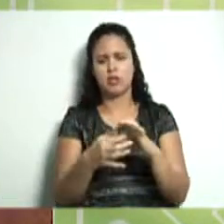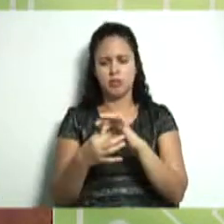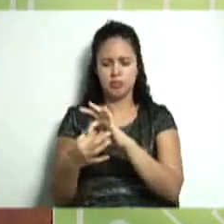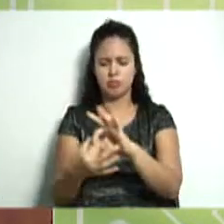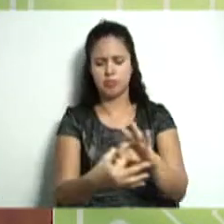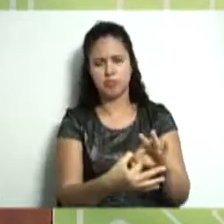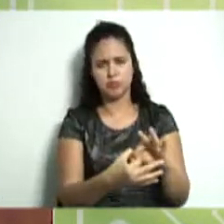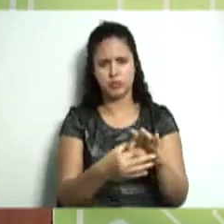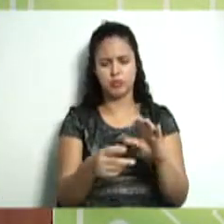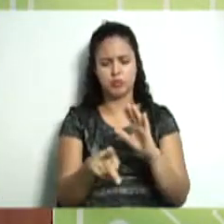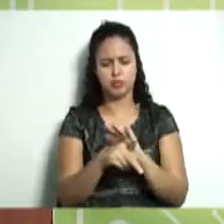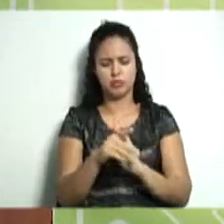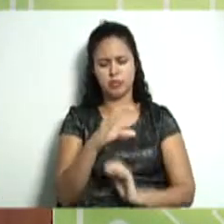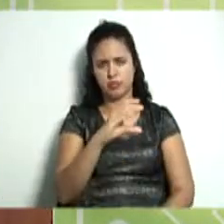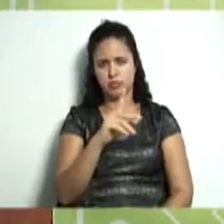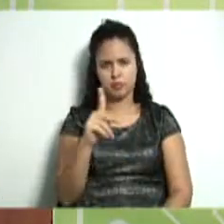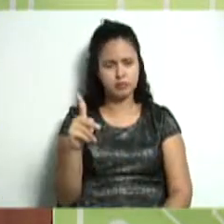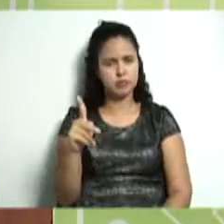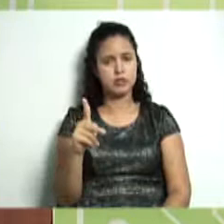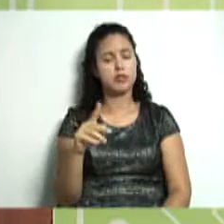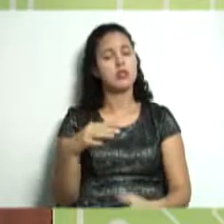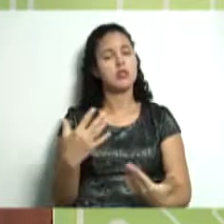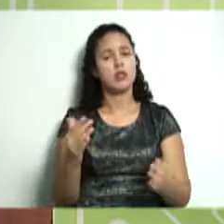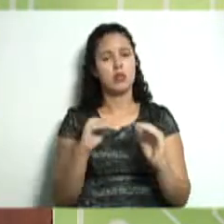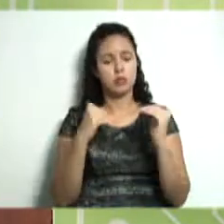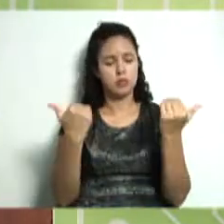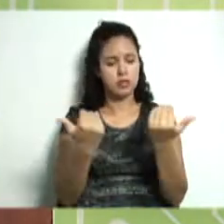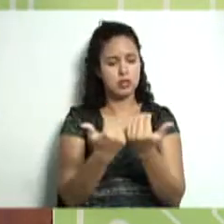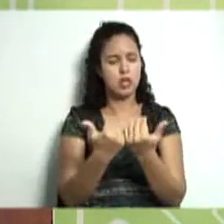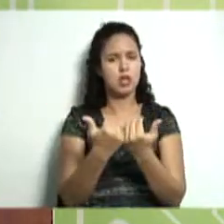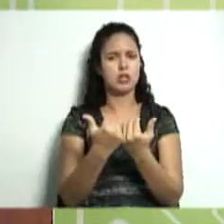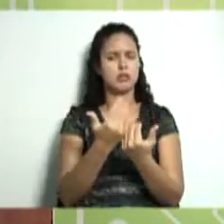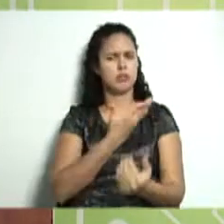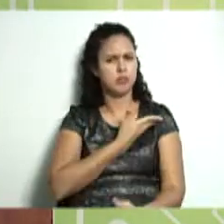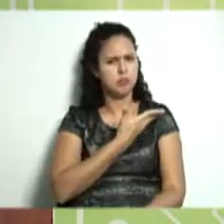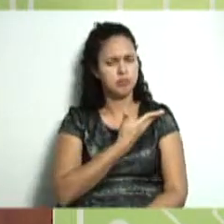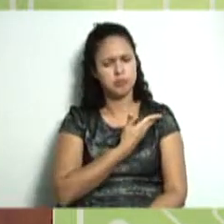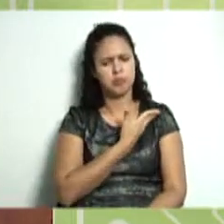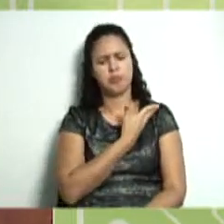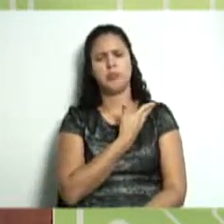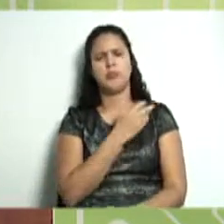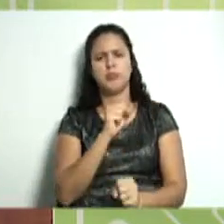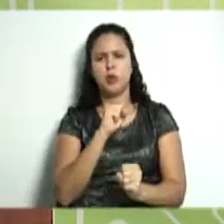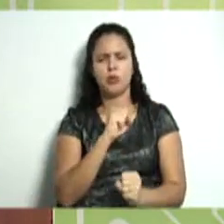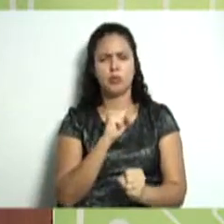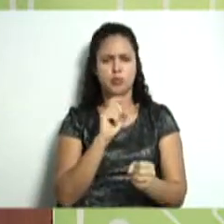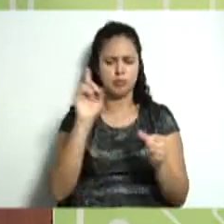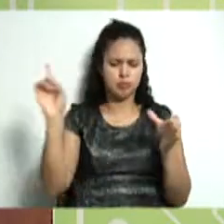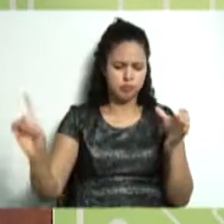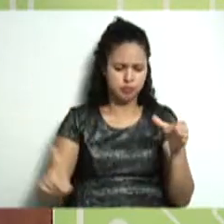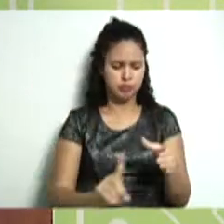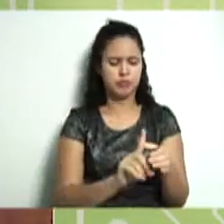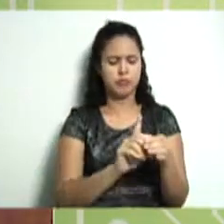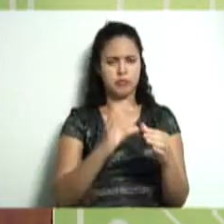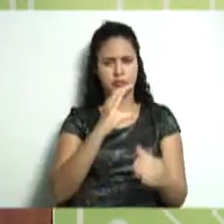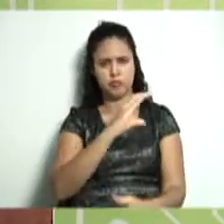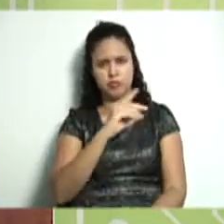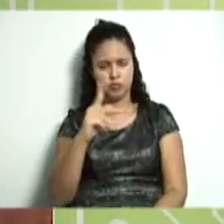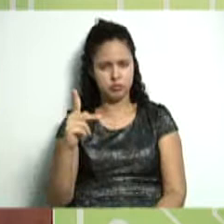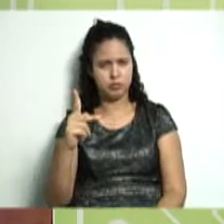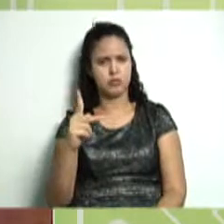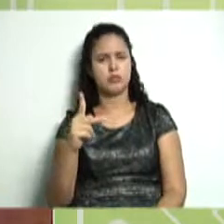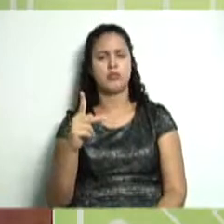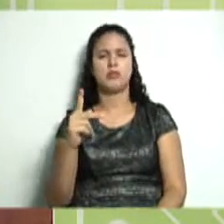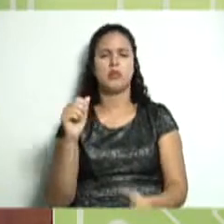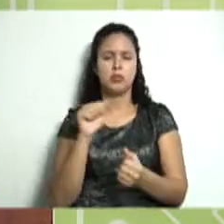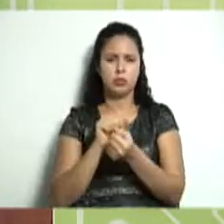àquela cooperativa. A comunidade, os vizinhos fazendo parte, podendo fazer parte da cooperativa como participantes,